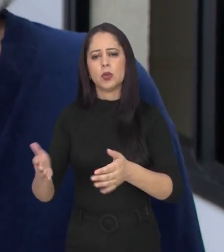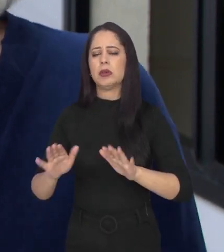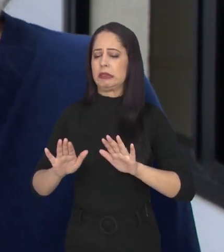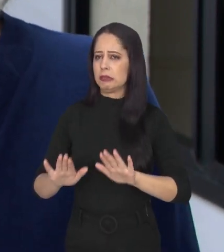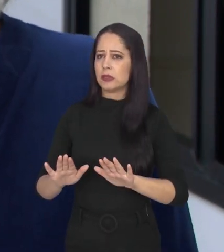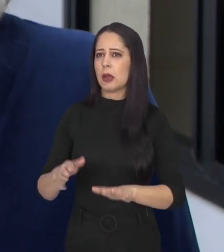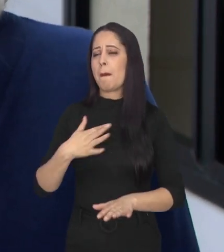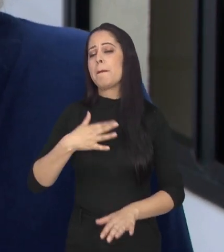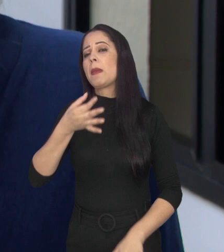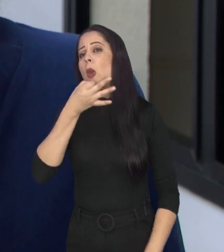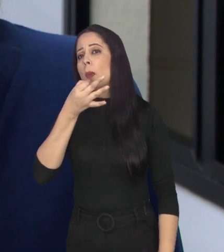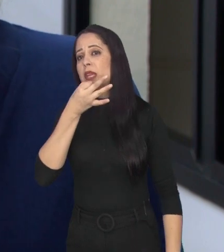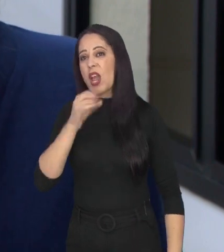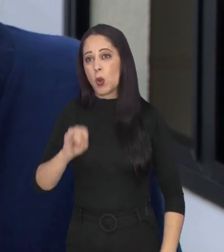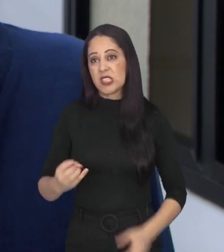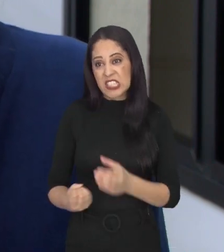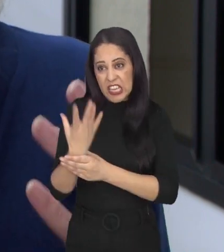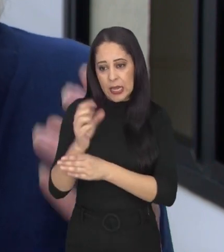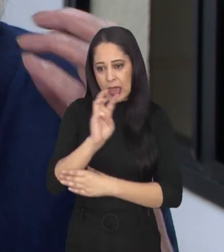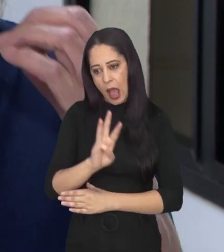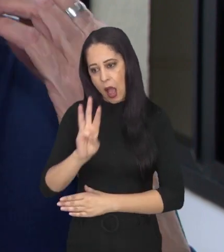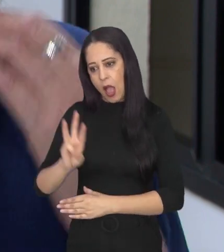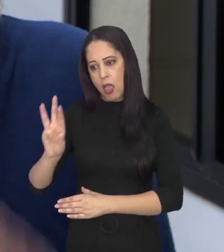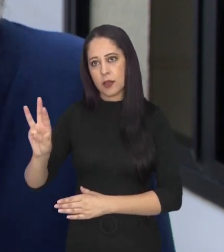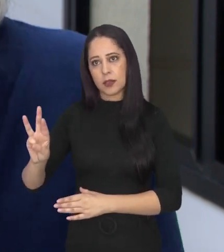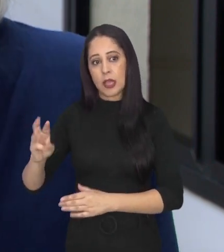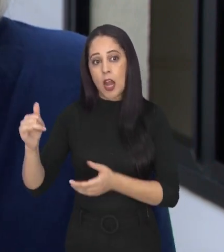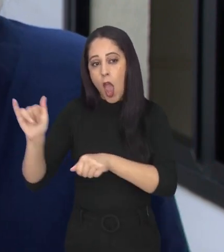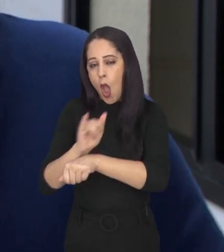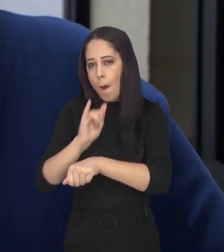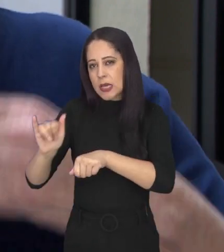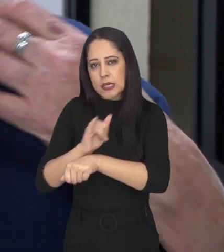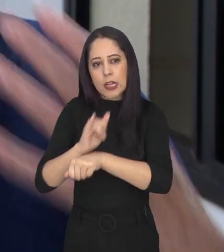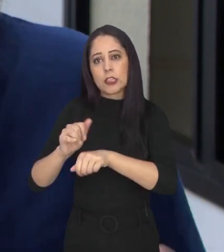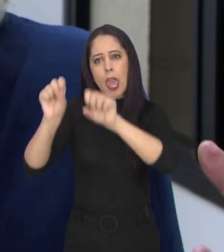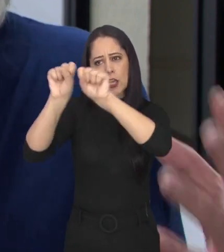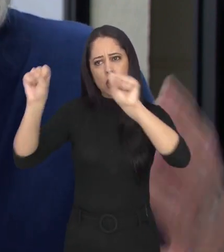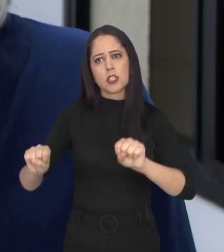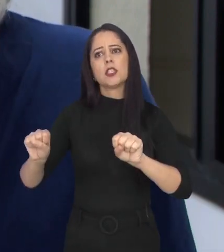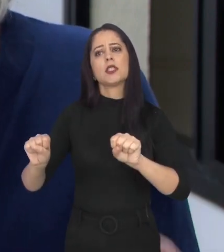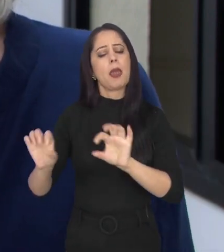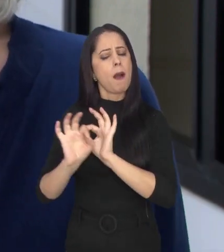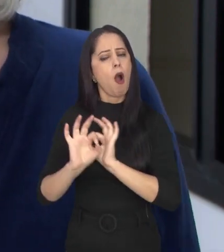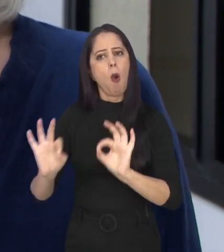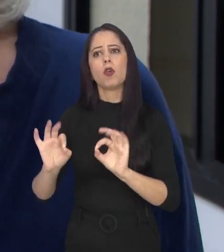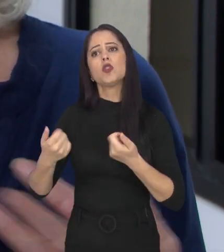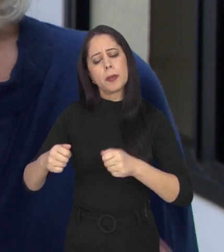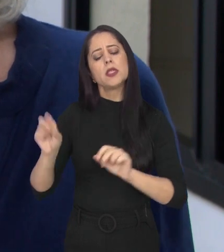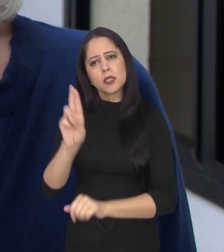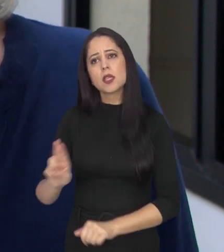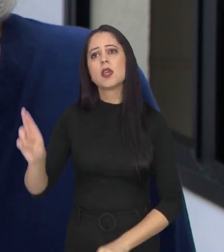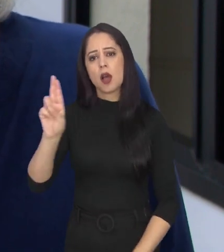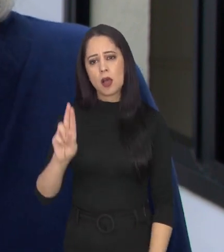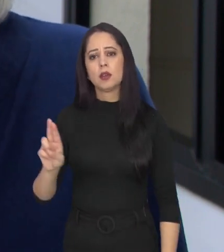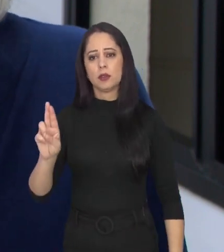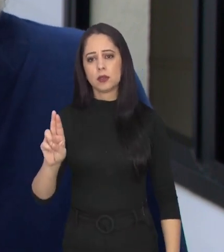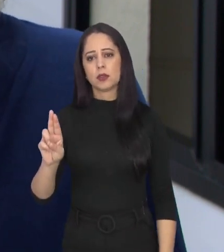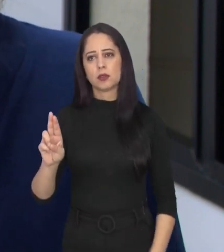eu acho que esse portal da transparência é uma ferramenta muito útil, que tem que ser usada, atualizada, que nós também